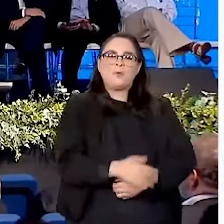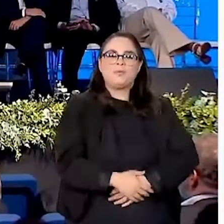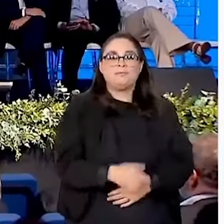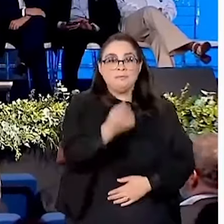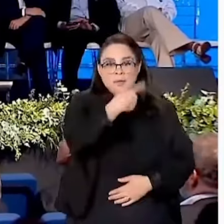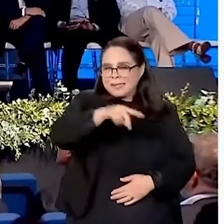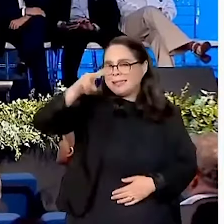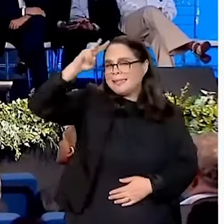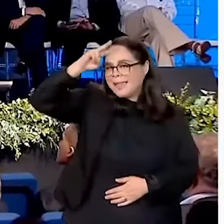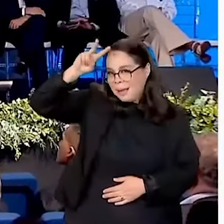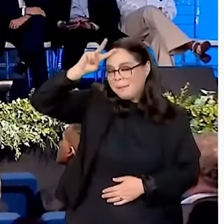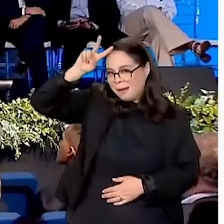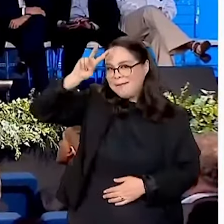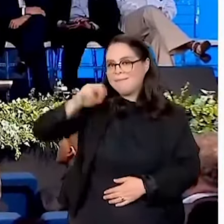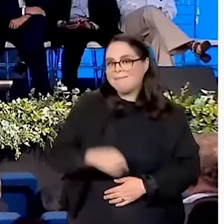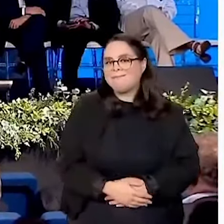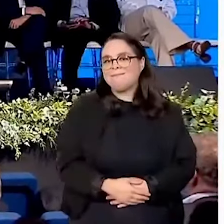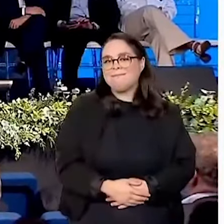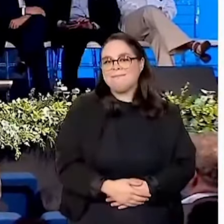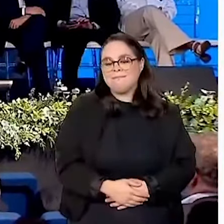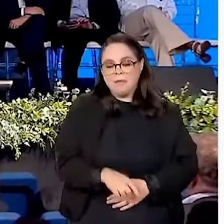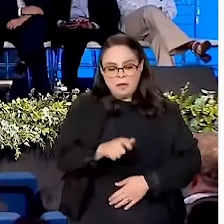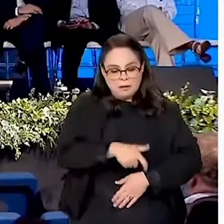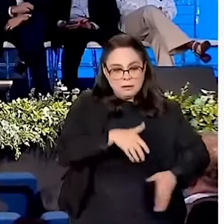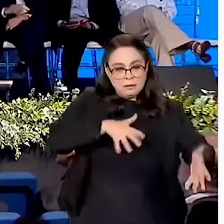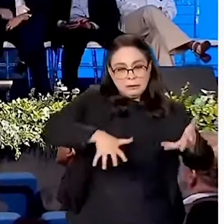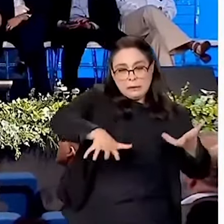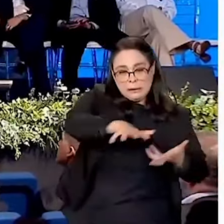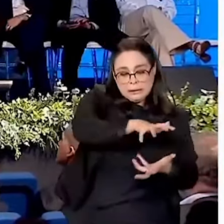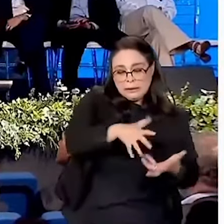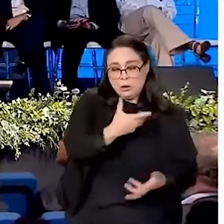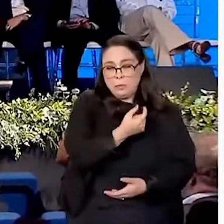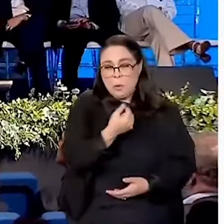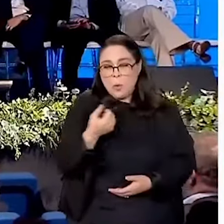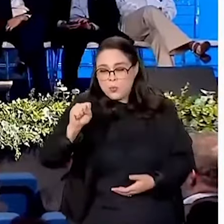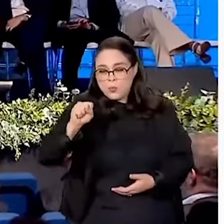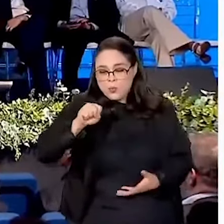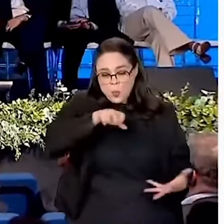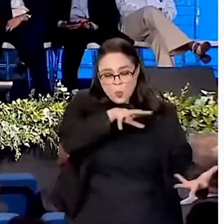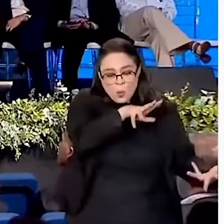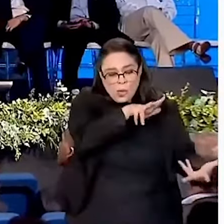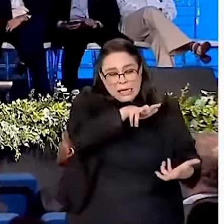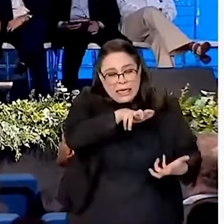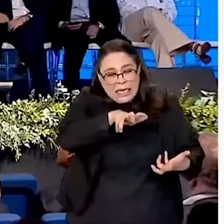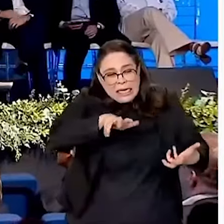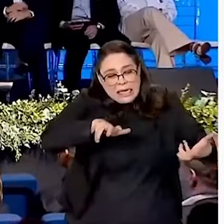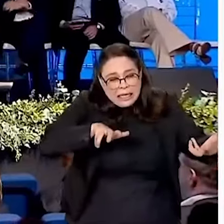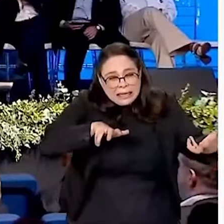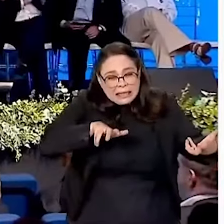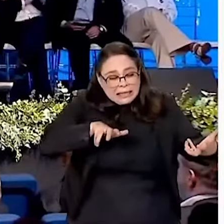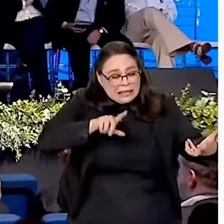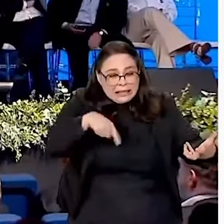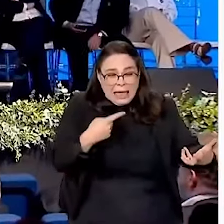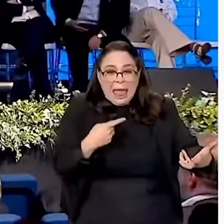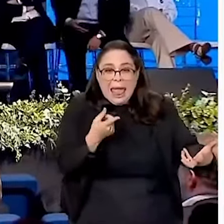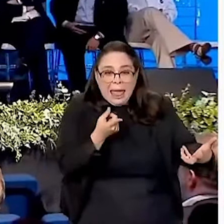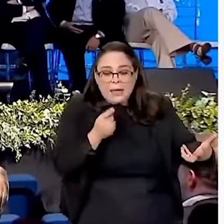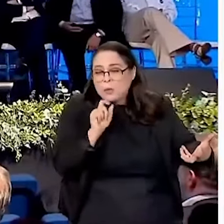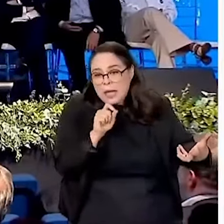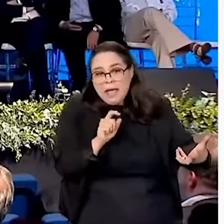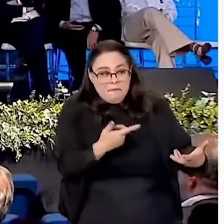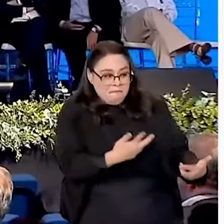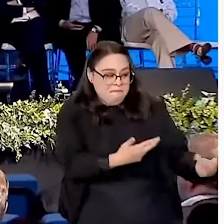Vocês estão lembrados que na crise de 2008, quando o mundo estava quebrado, não por uma crise que